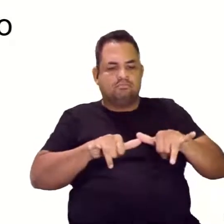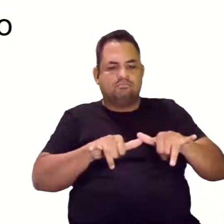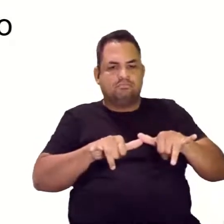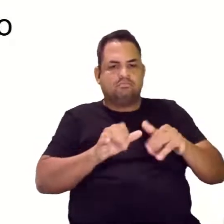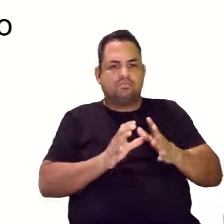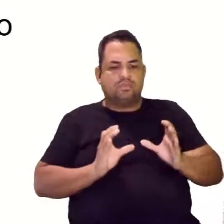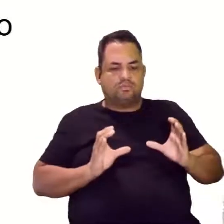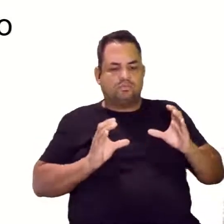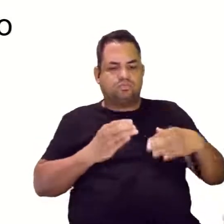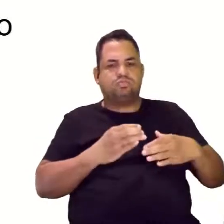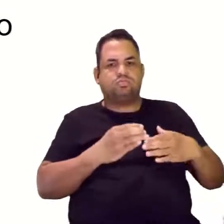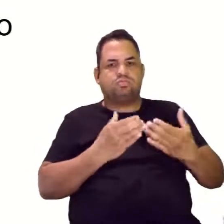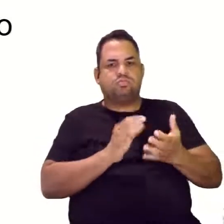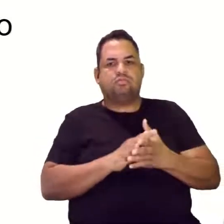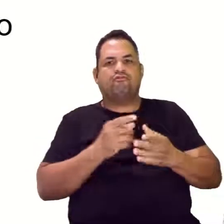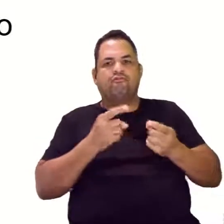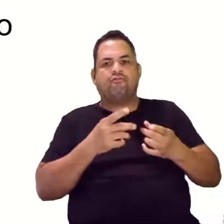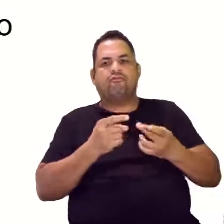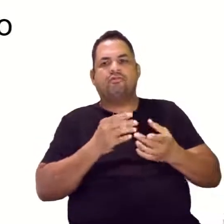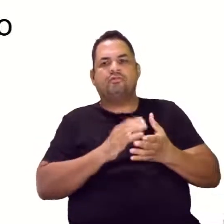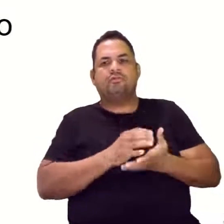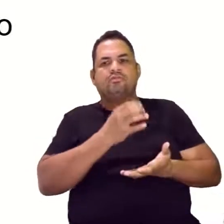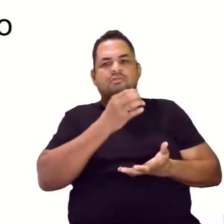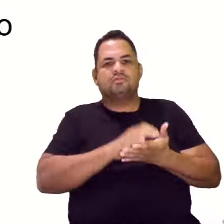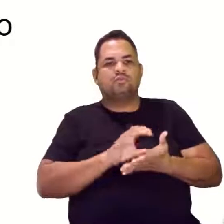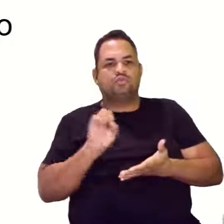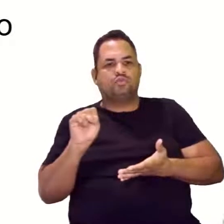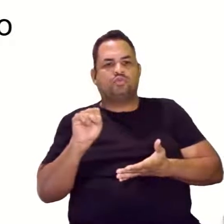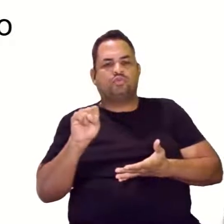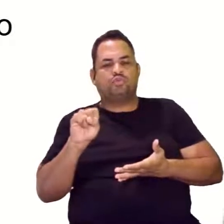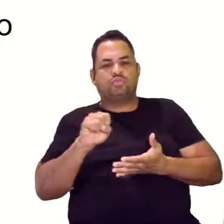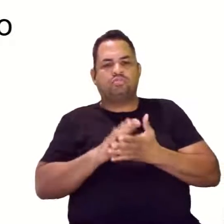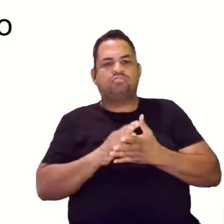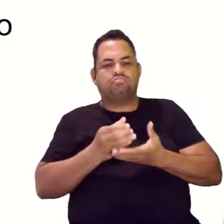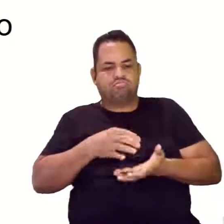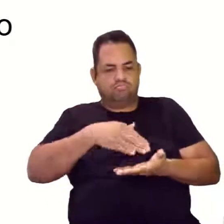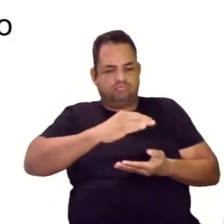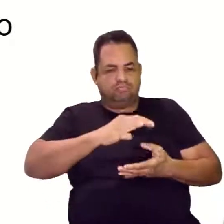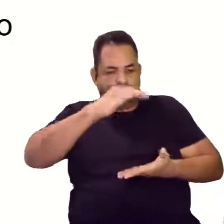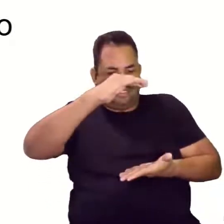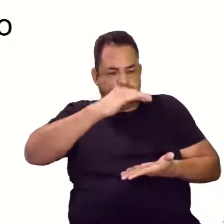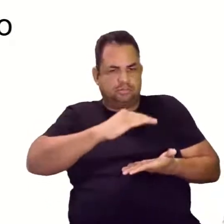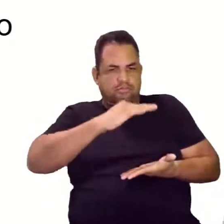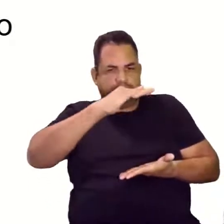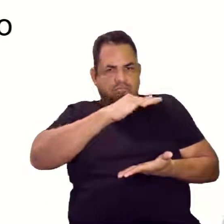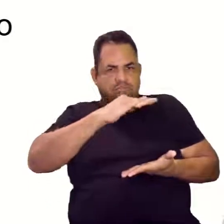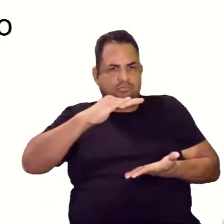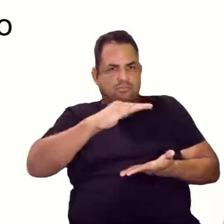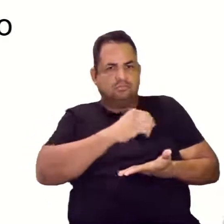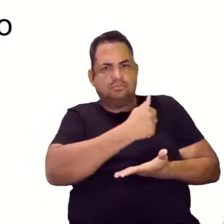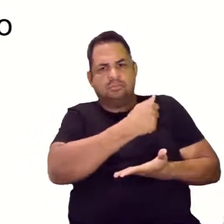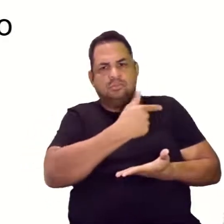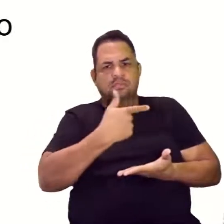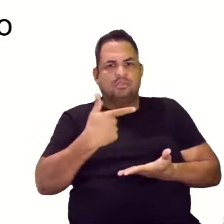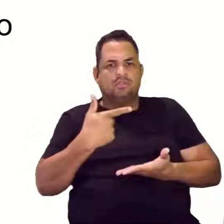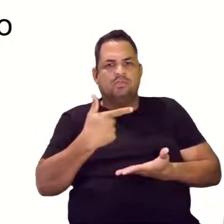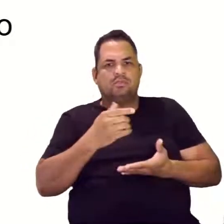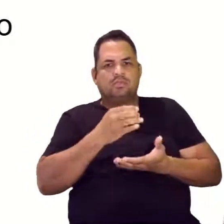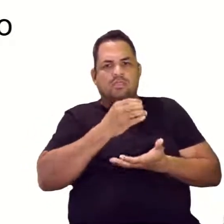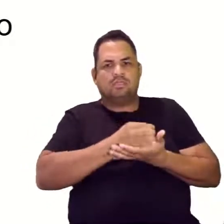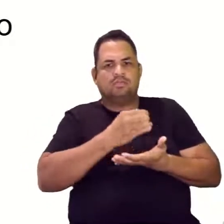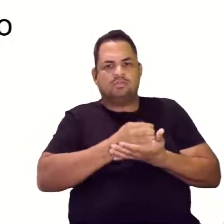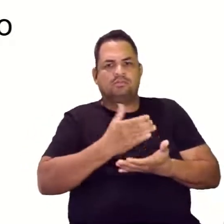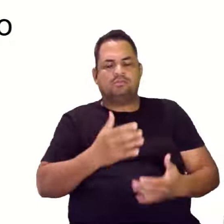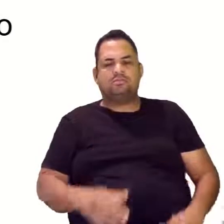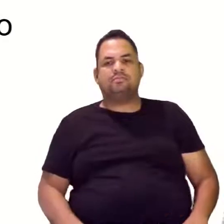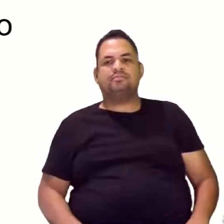supermercados vende latas de suco em packs. Pacotes, aquelas embalagenzinhas, né, que vem com 12 latinhas e tal. É